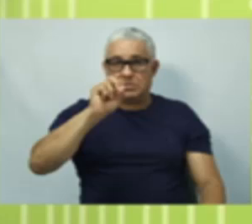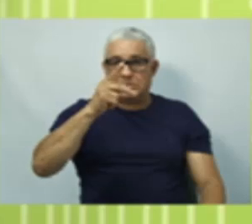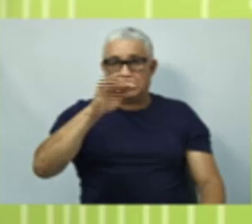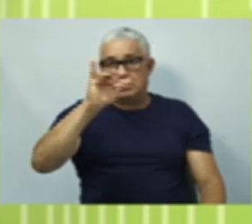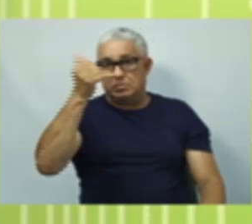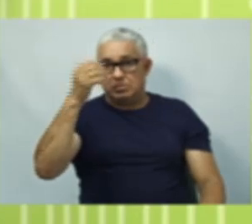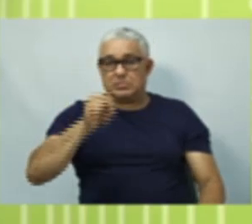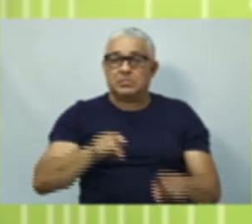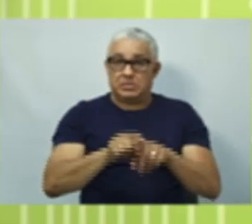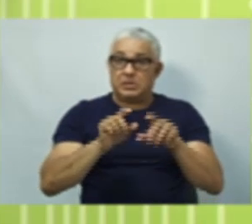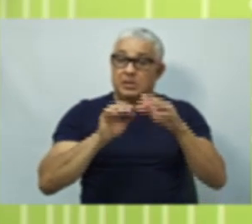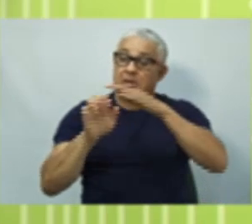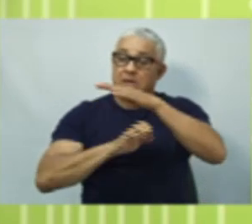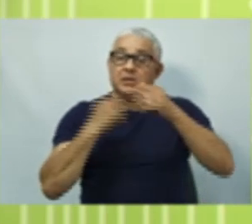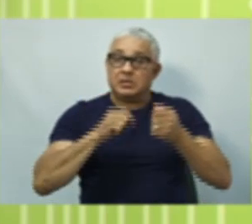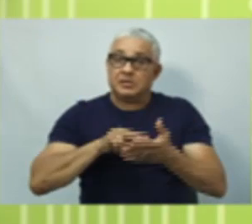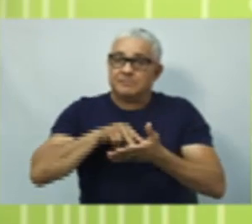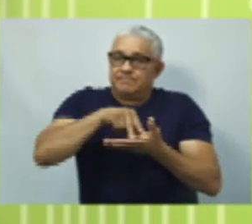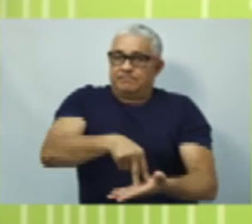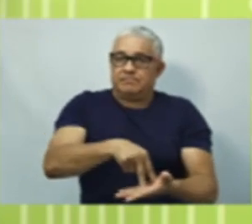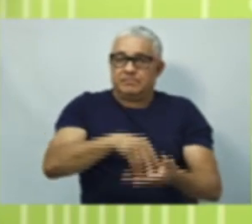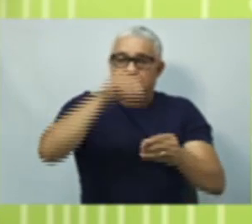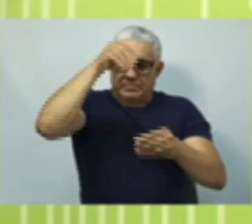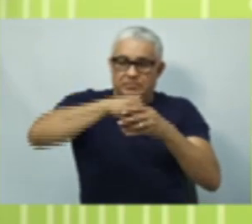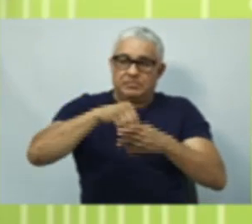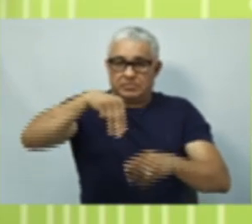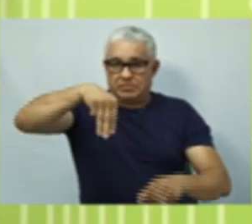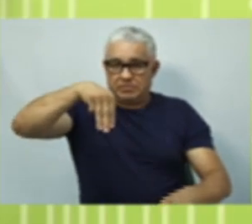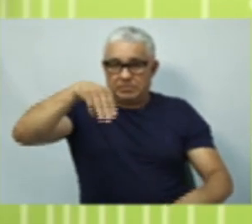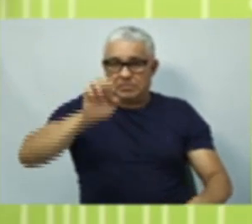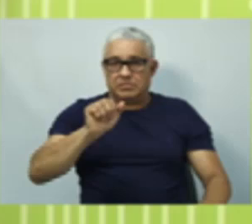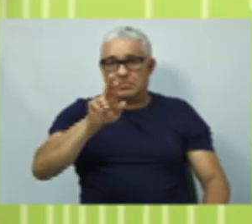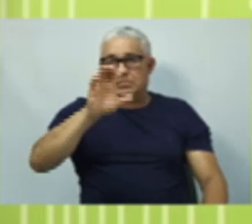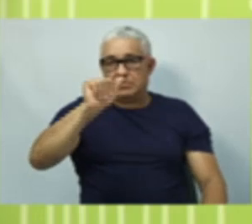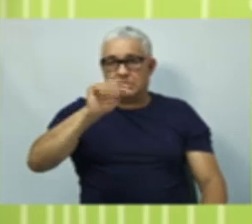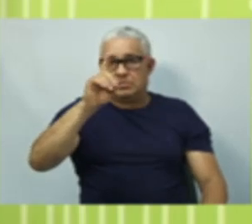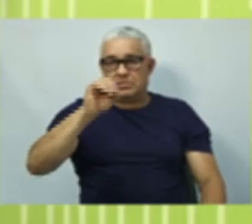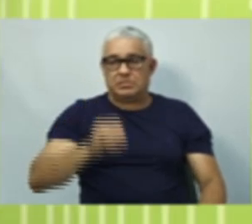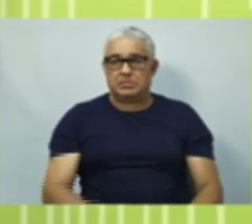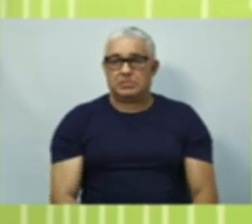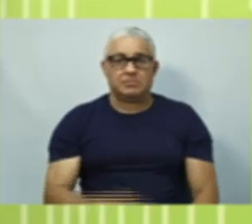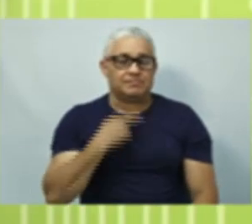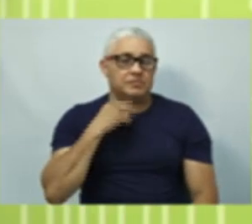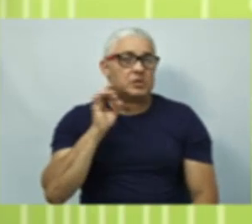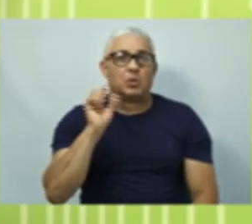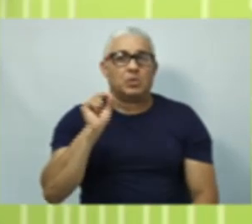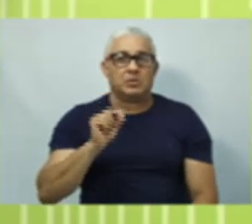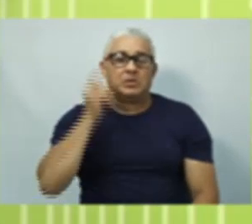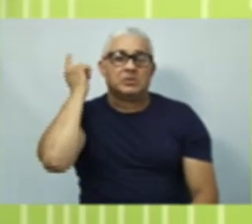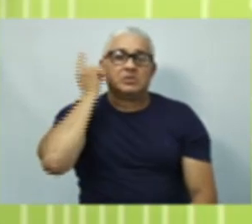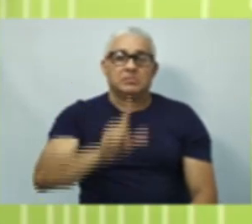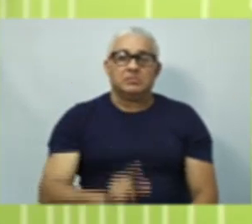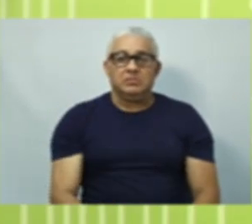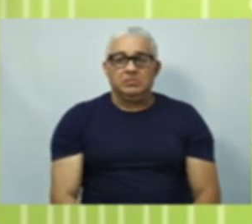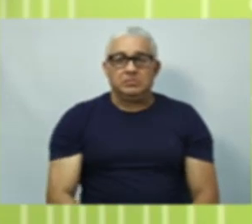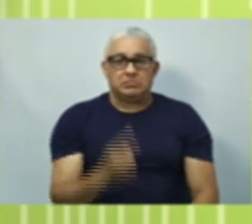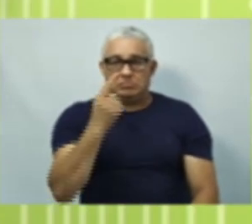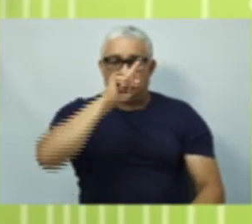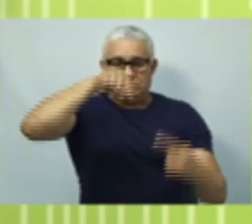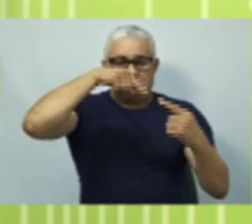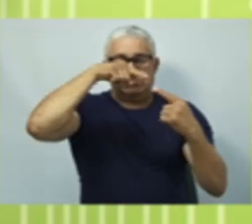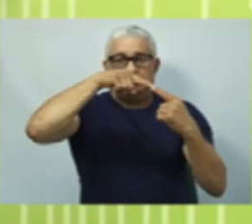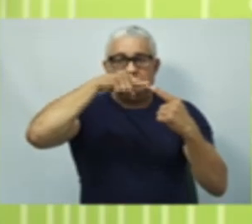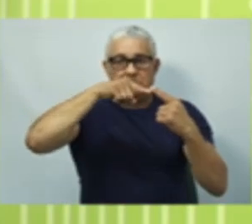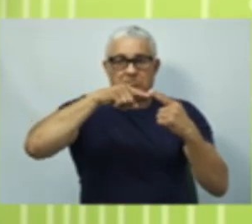organização ela tem que se sustentar no mercado, ela não pode somente alcançar um